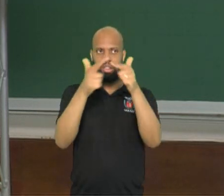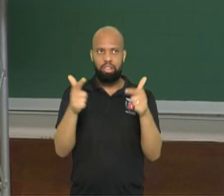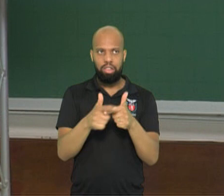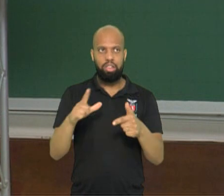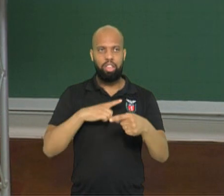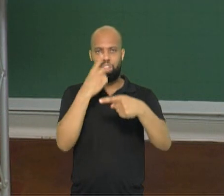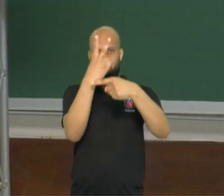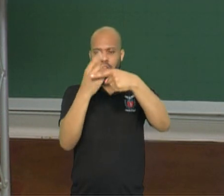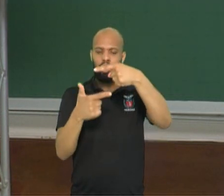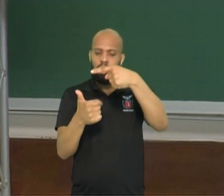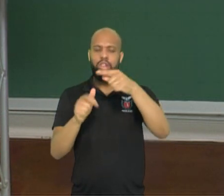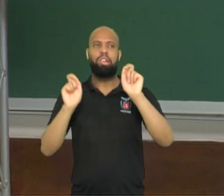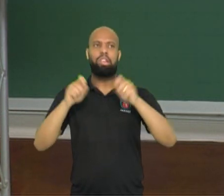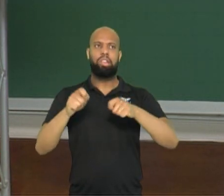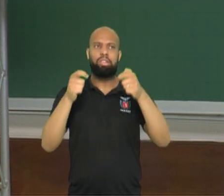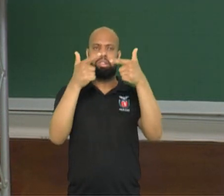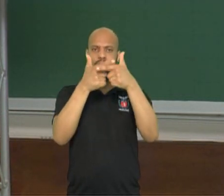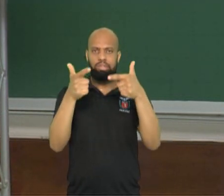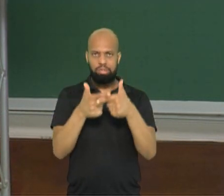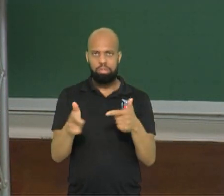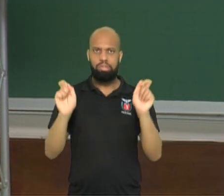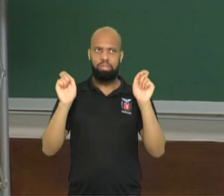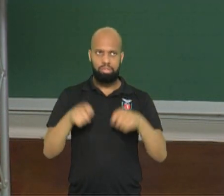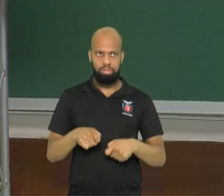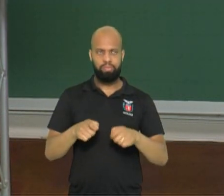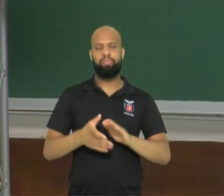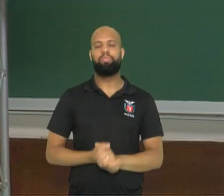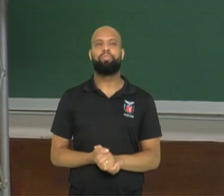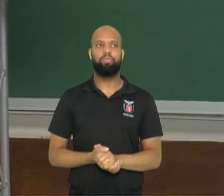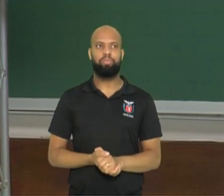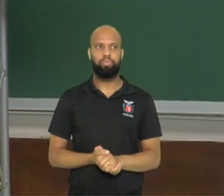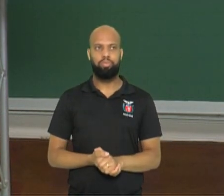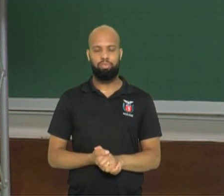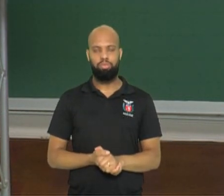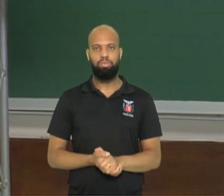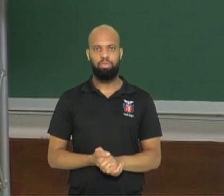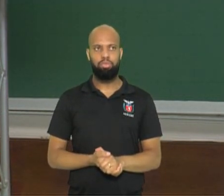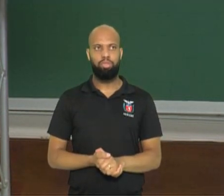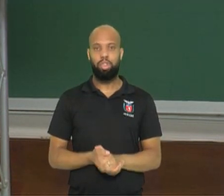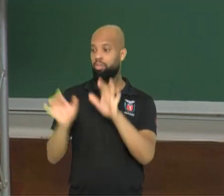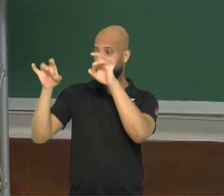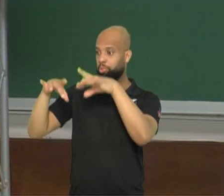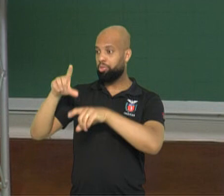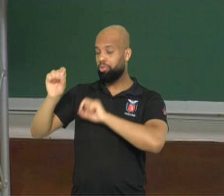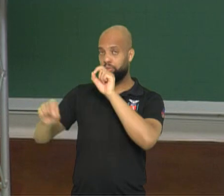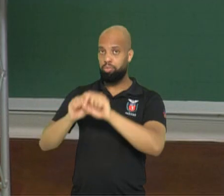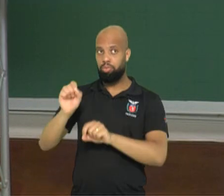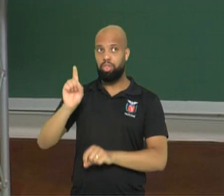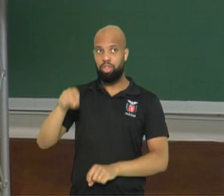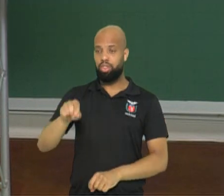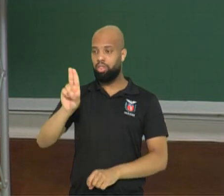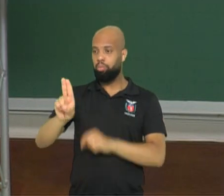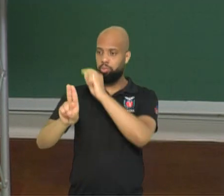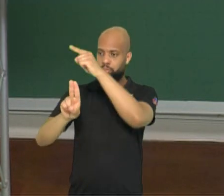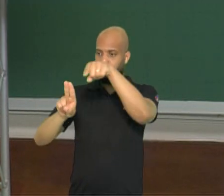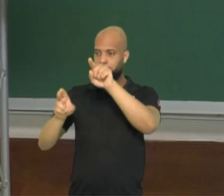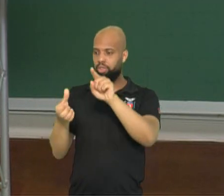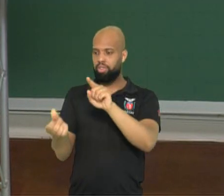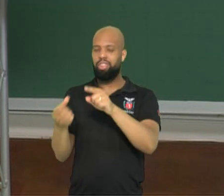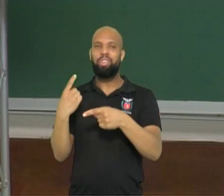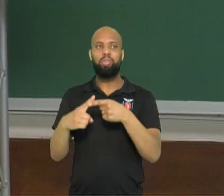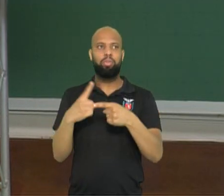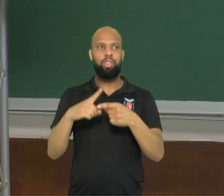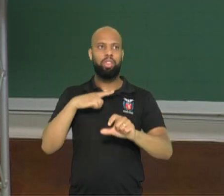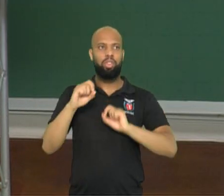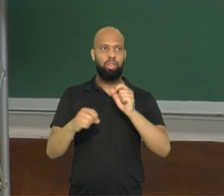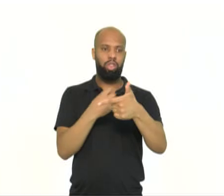2π. Princípio multiplicativo, passa dividindo. 2π por 12 não é uma divisão exata, então eu vou